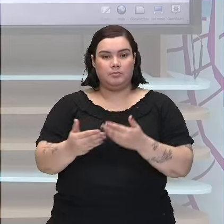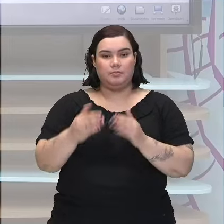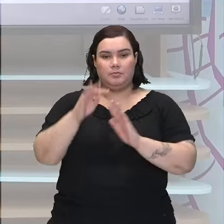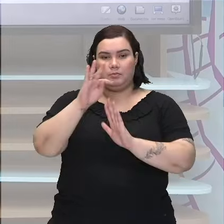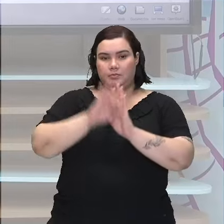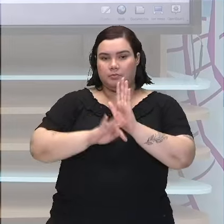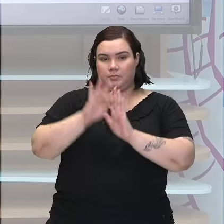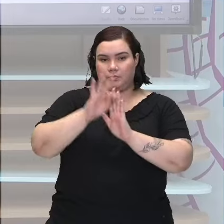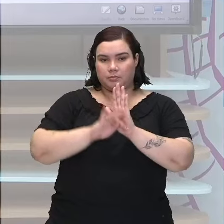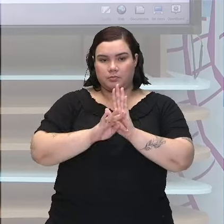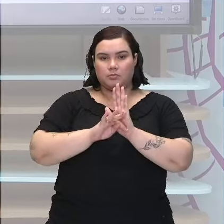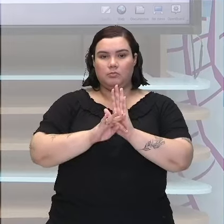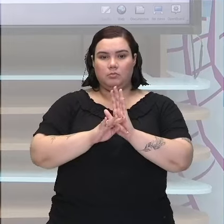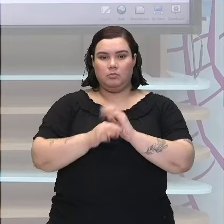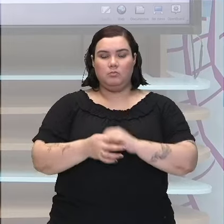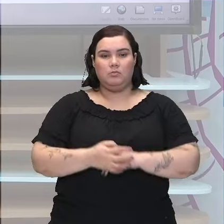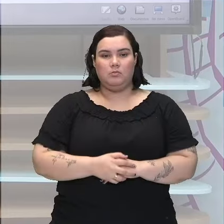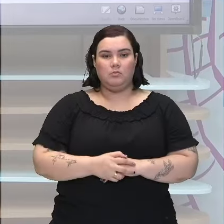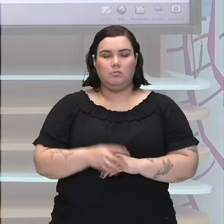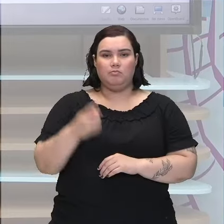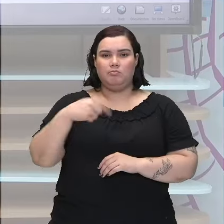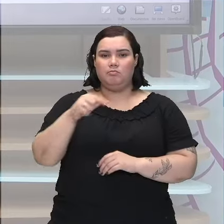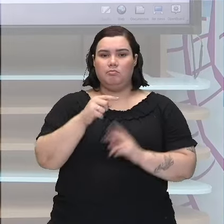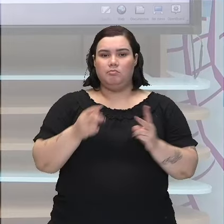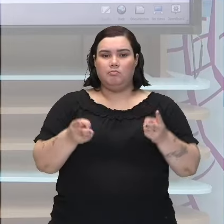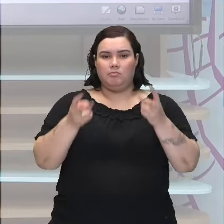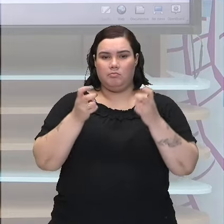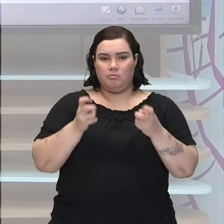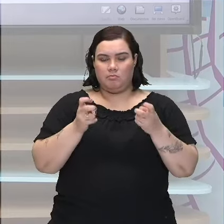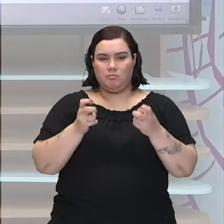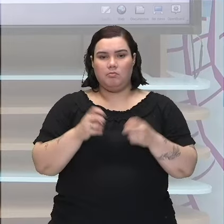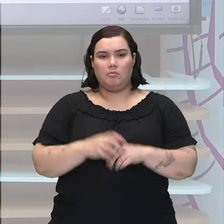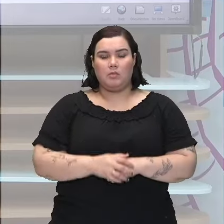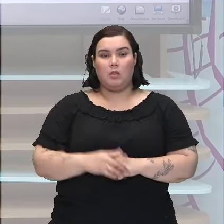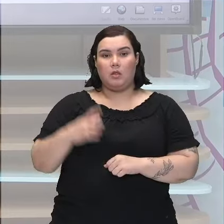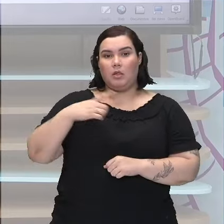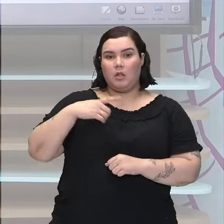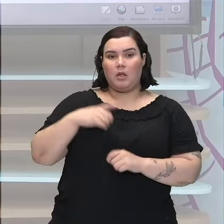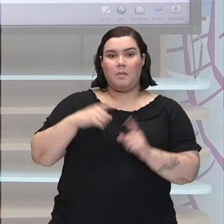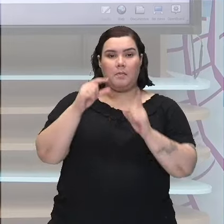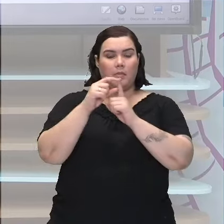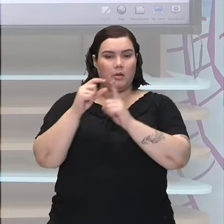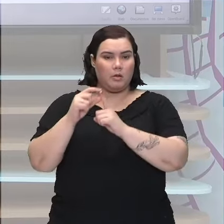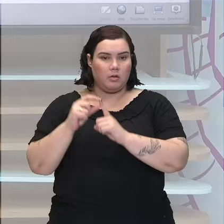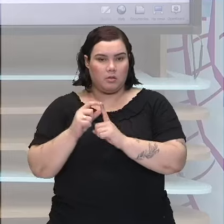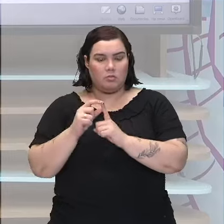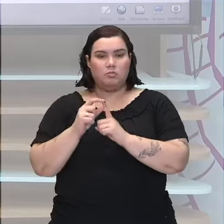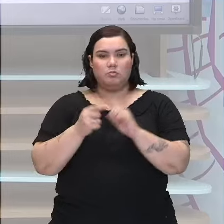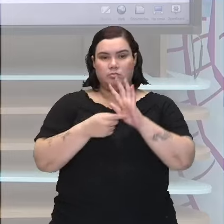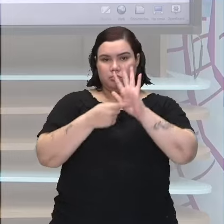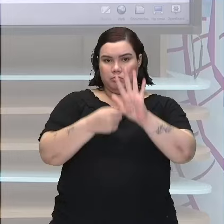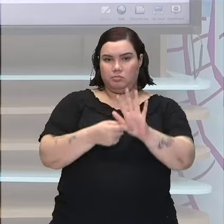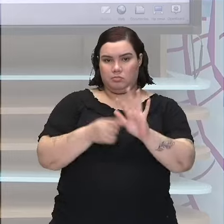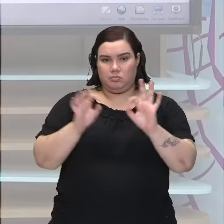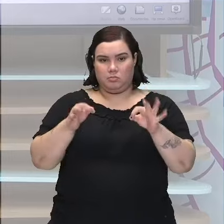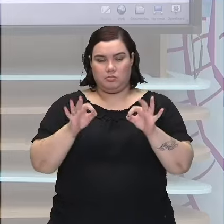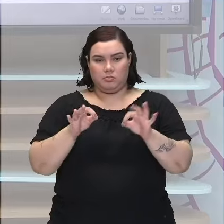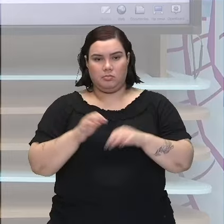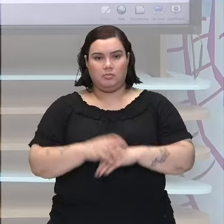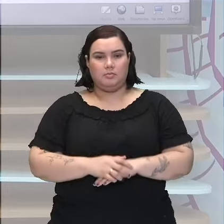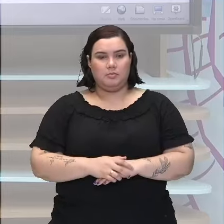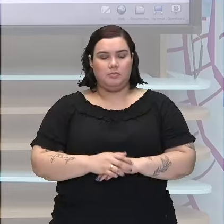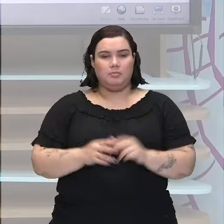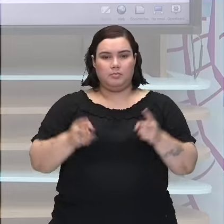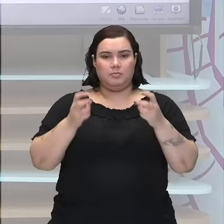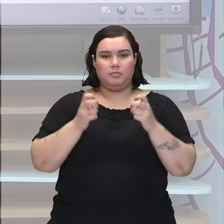texto, vocês observaram que houve palavras destacadas, né? Olha só,